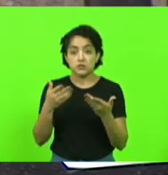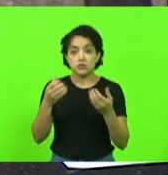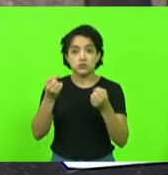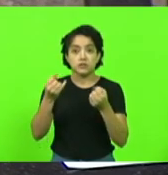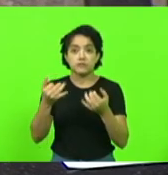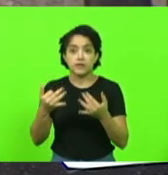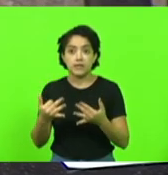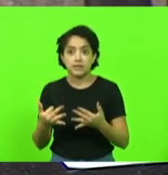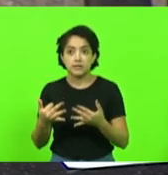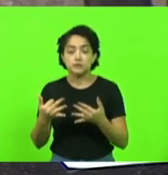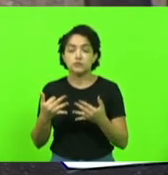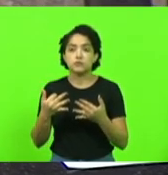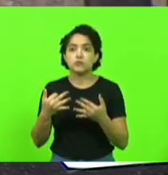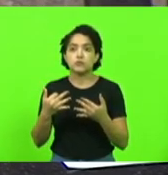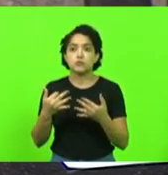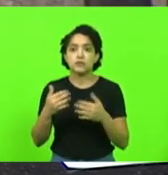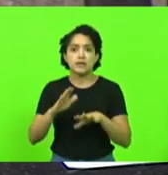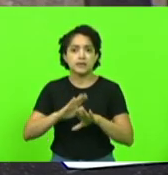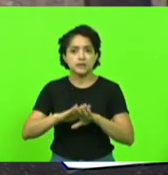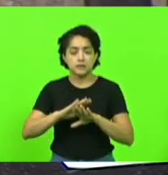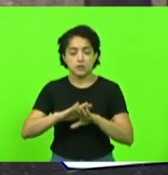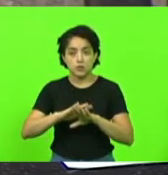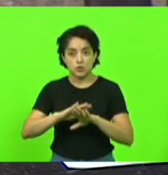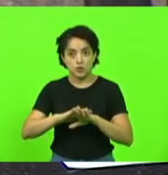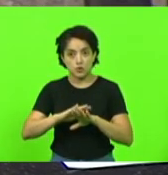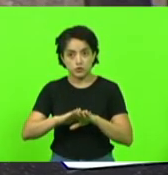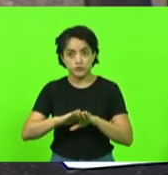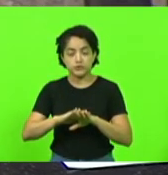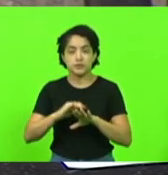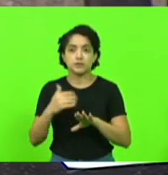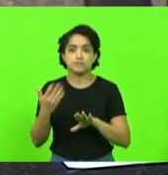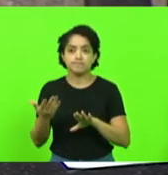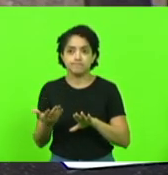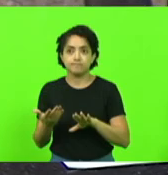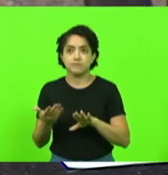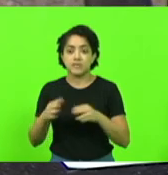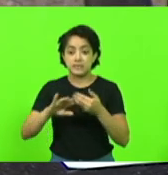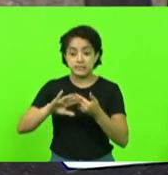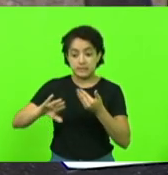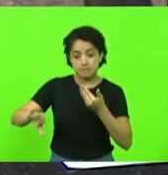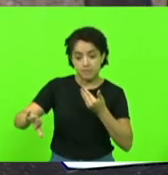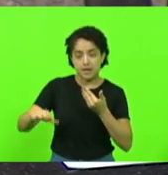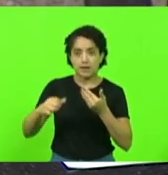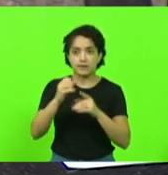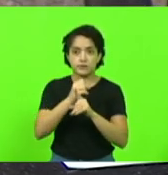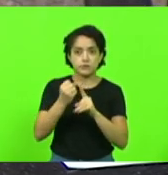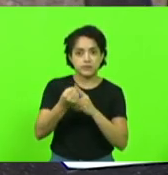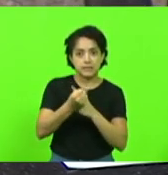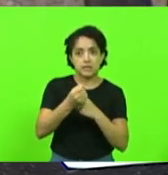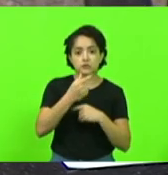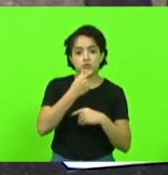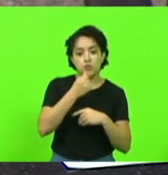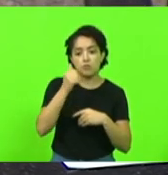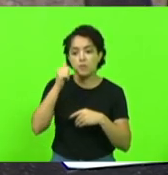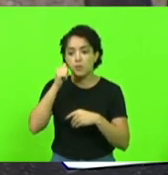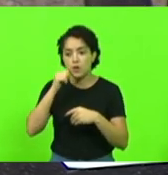de uma questão extremamente ideológica que separa, divide a sociedade. Mulher, homem,